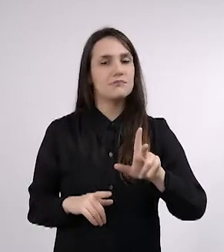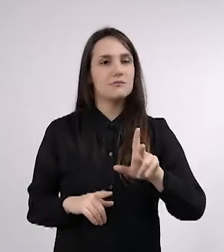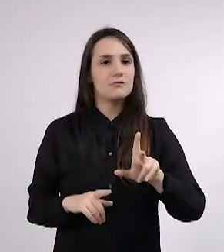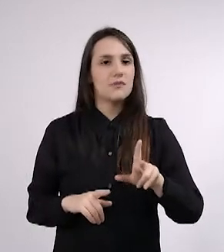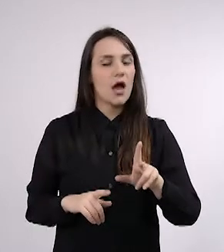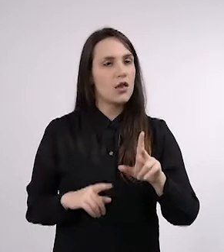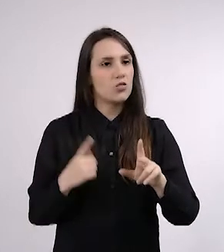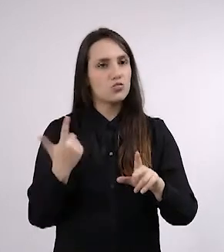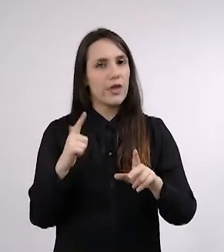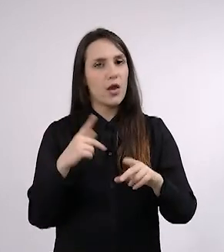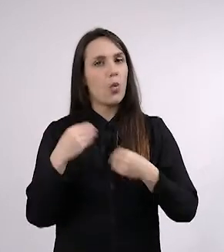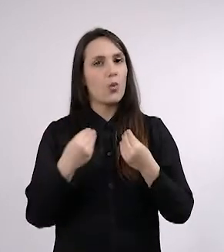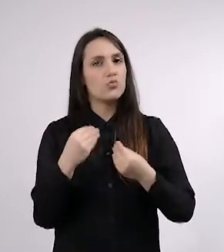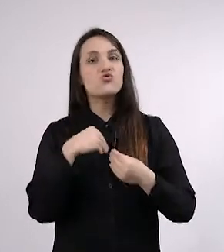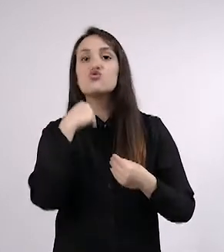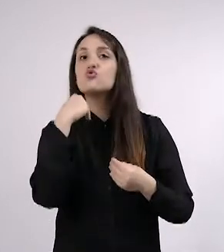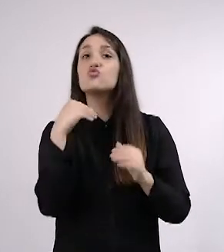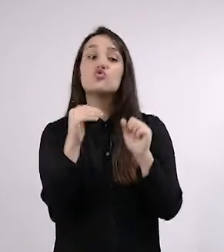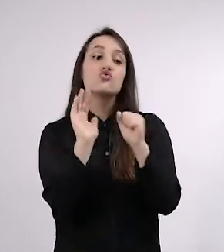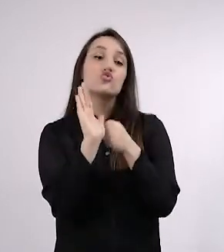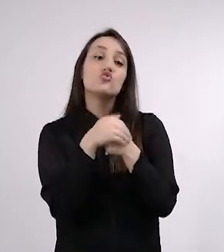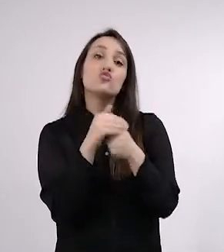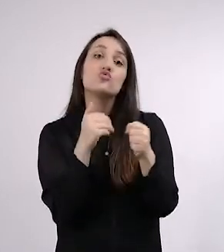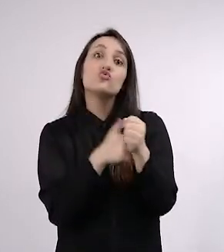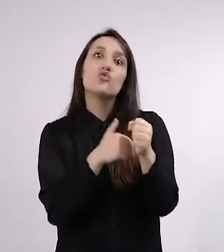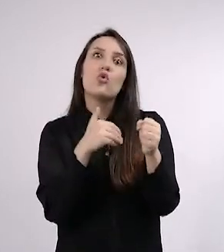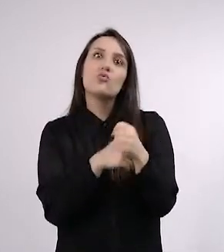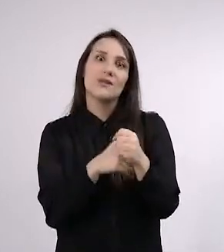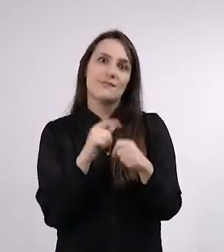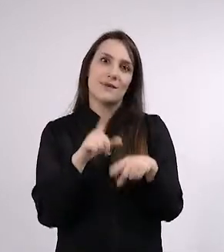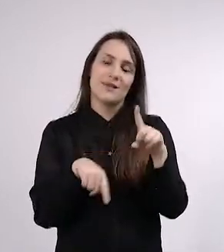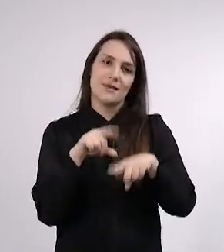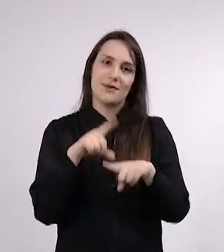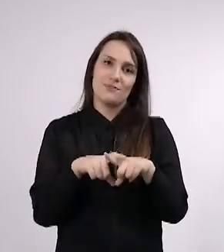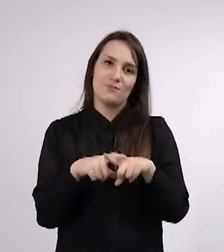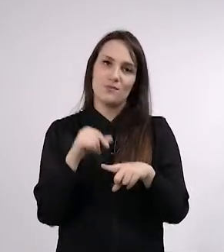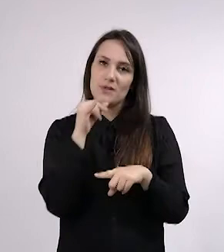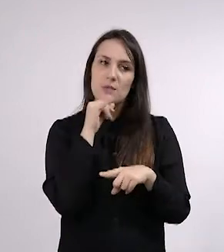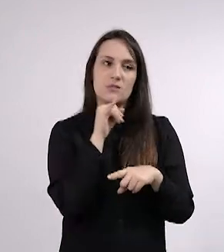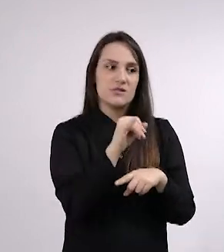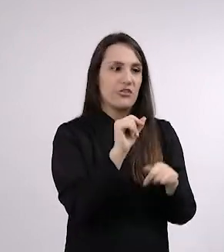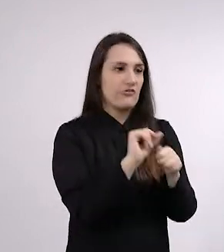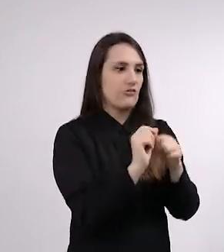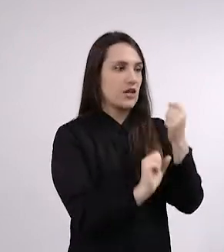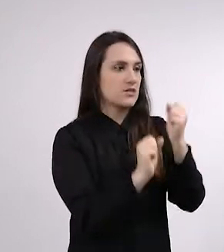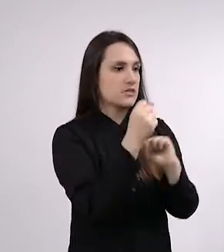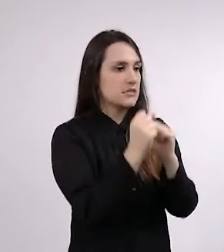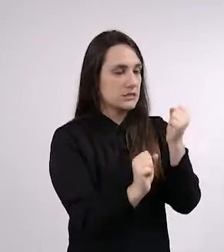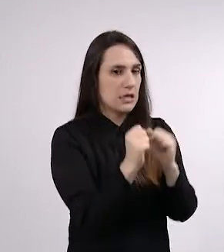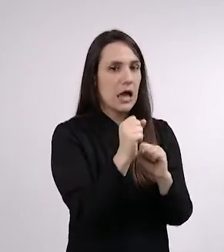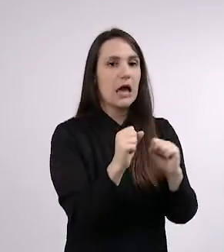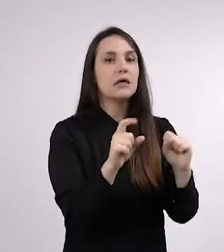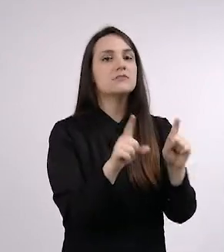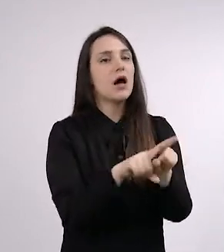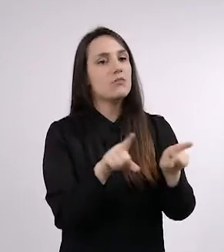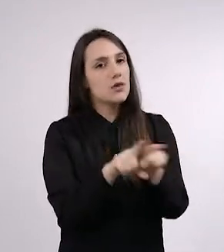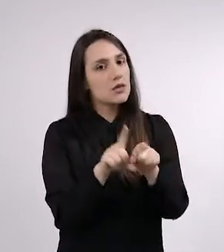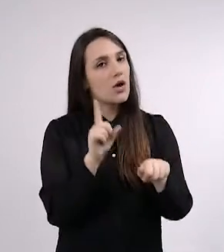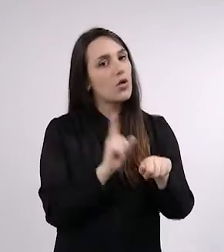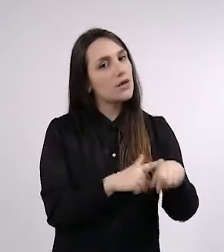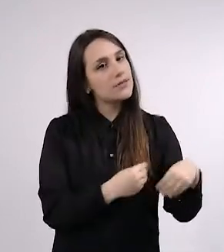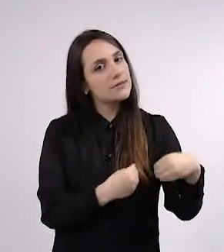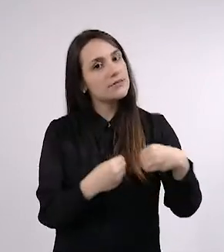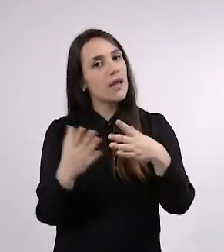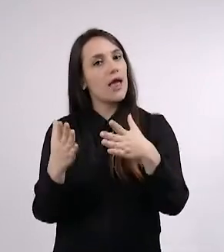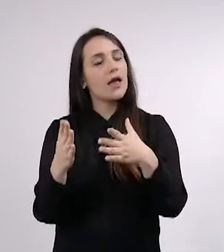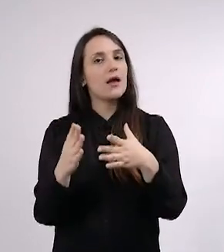tem todo um monitoramento na entrada desses produtos ou na própria fabricação, os produtos de substituição tributária. A gente tem que